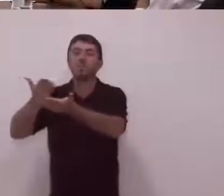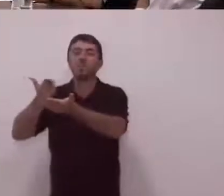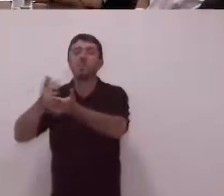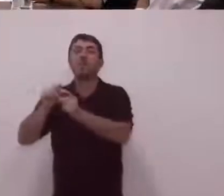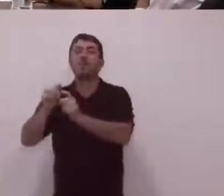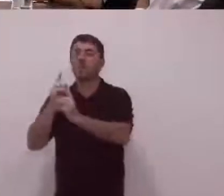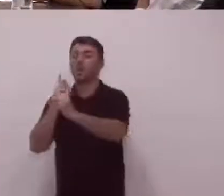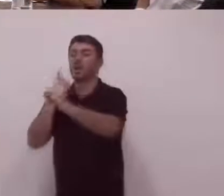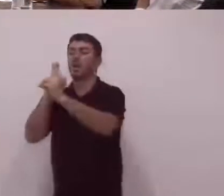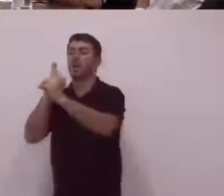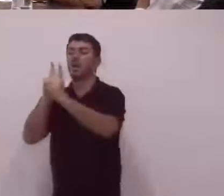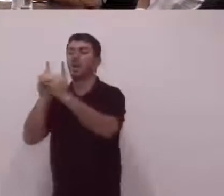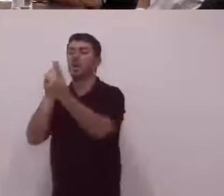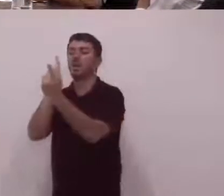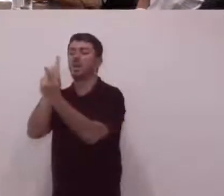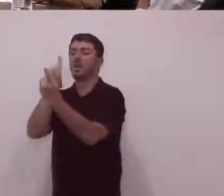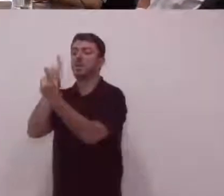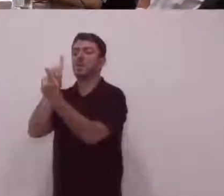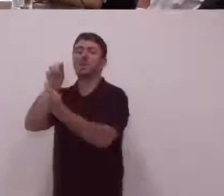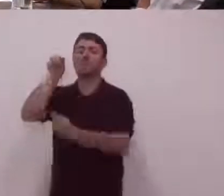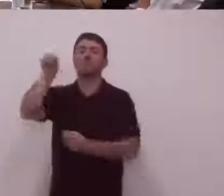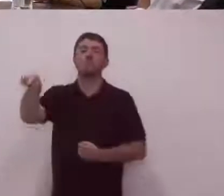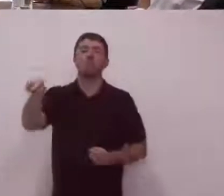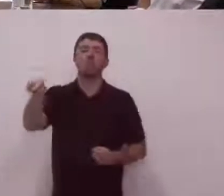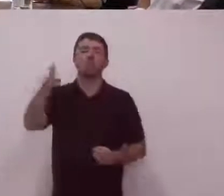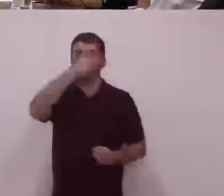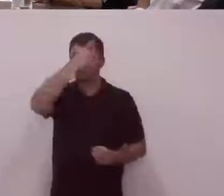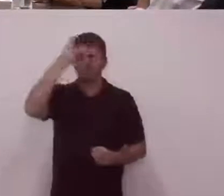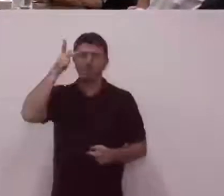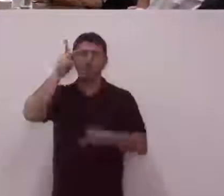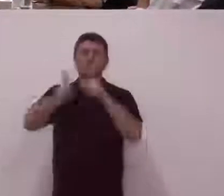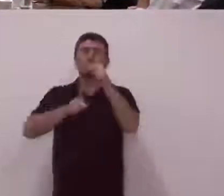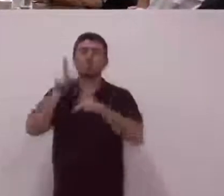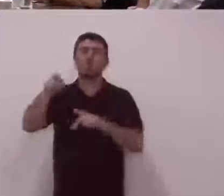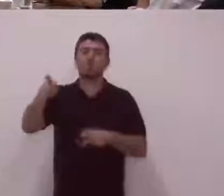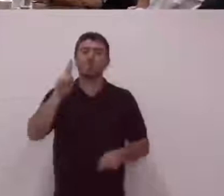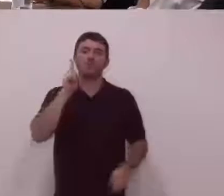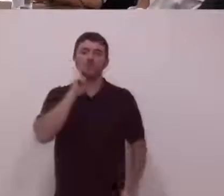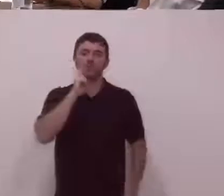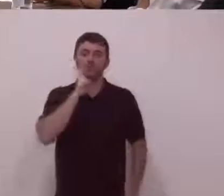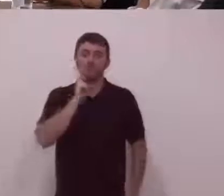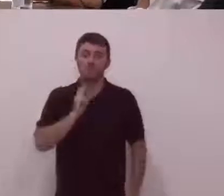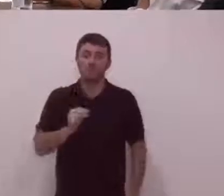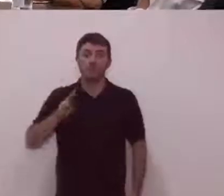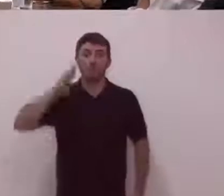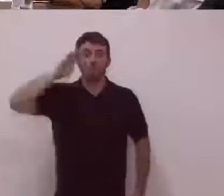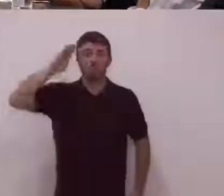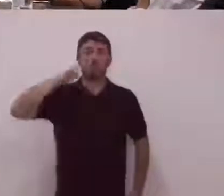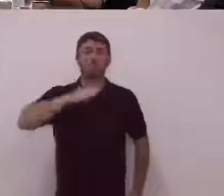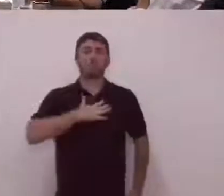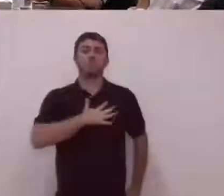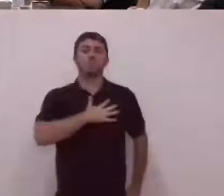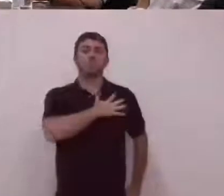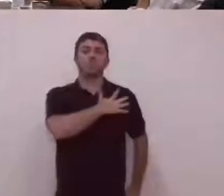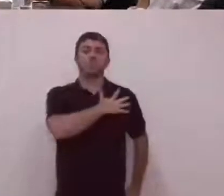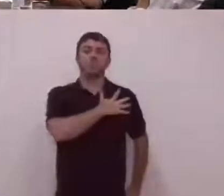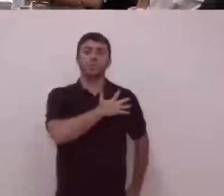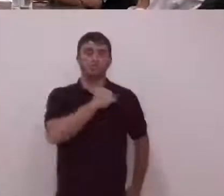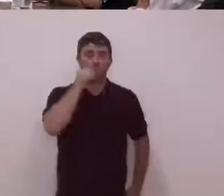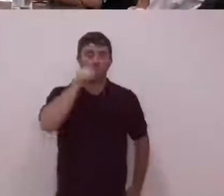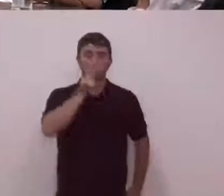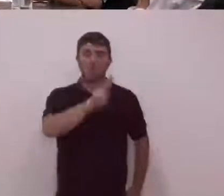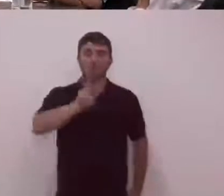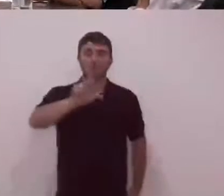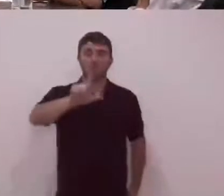A capitã PM, comandante Lucimara, ainda tomou o cuidado de